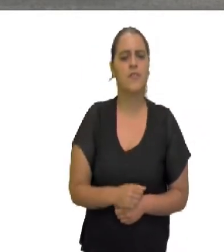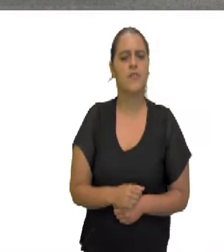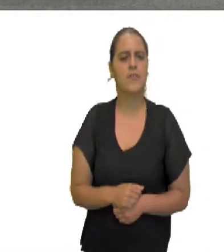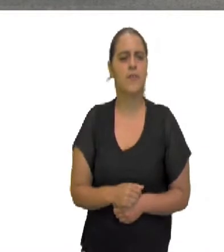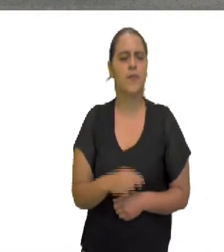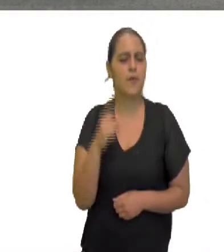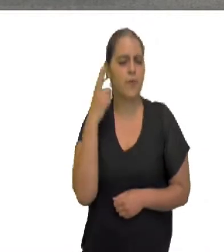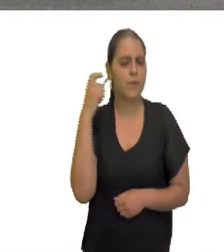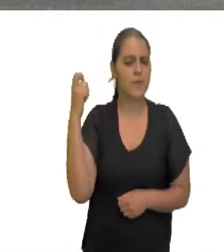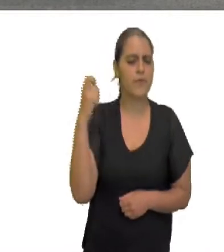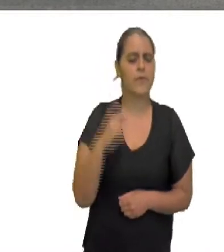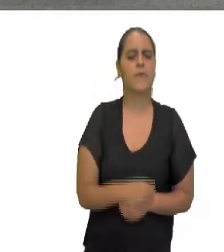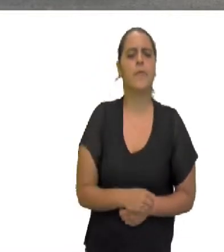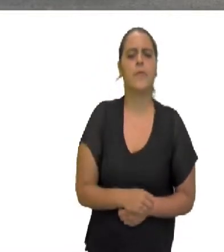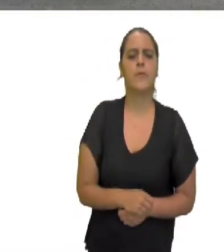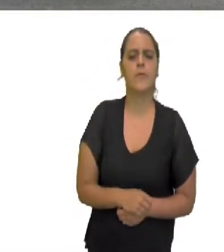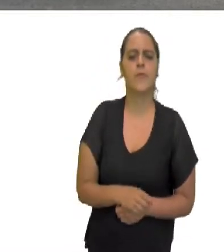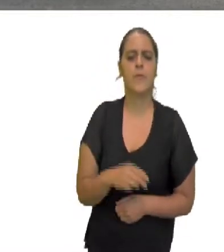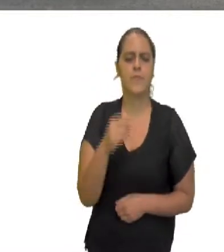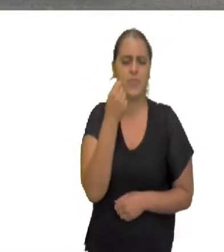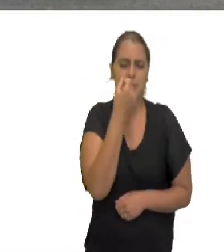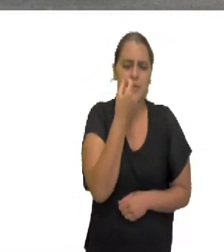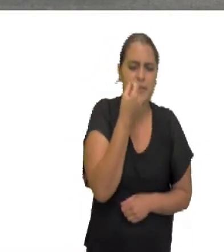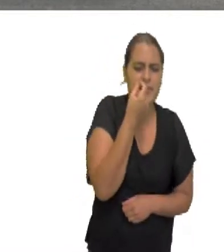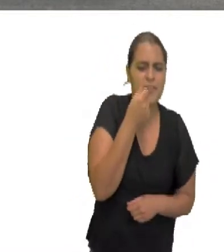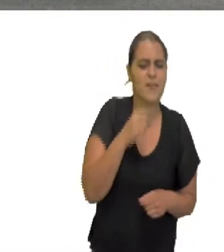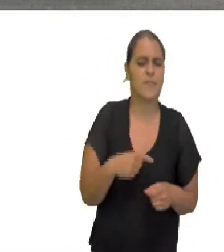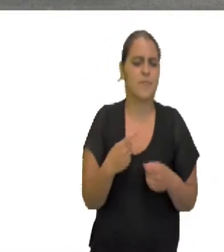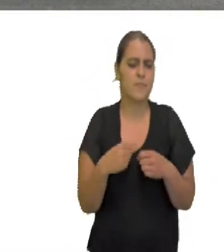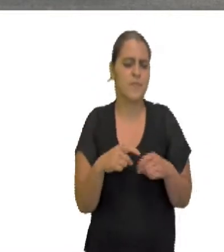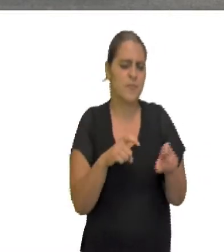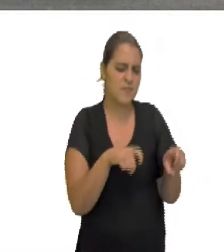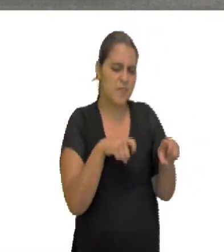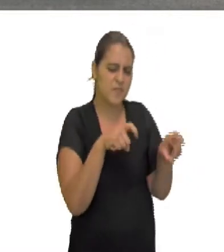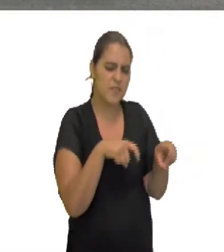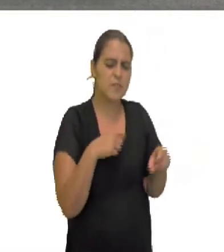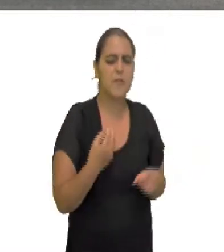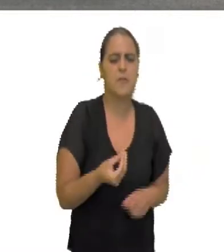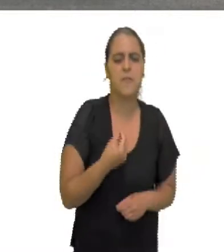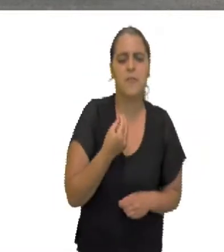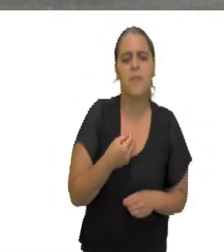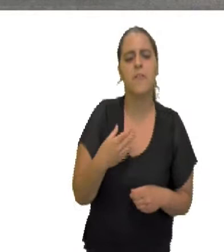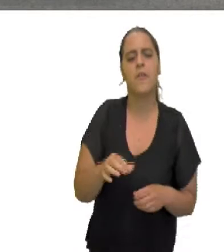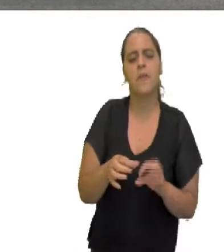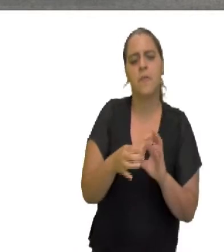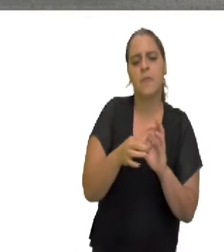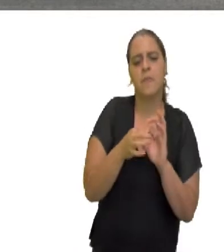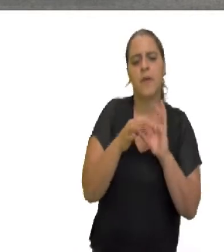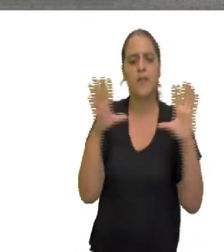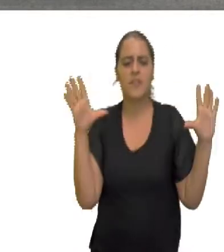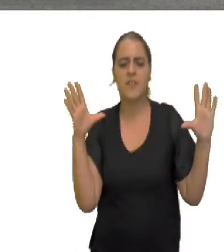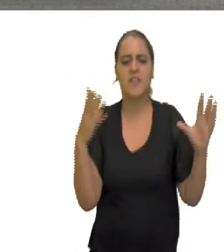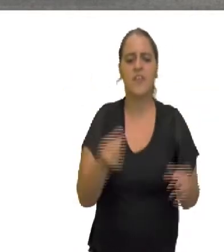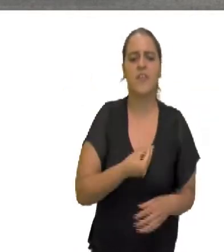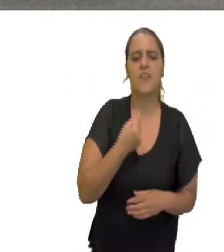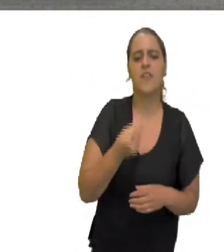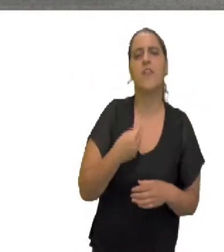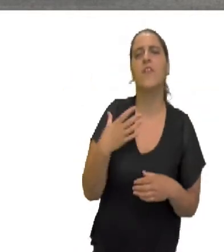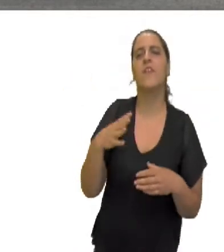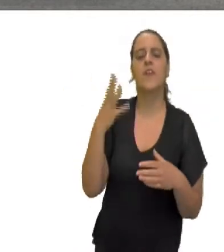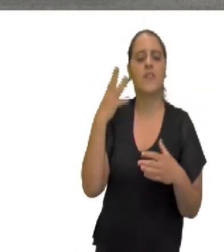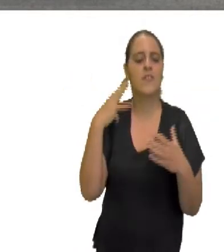vocês ouviram. O rato do campo, ele vivia uma vida livre, com tudo